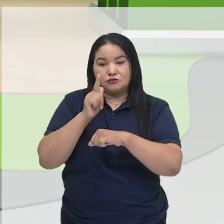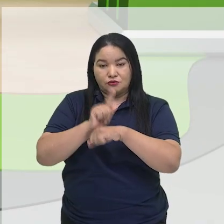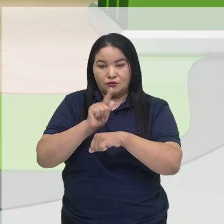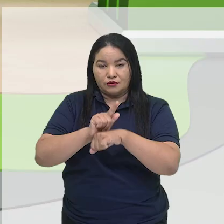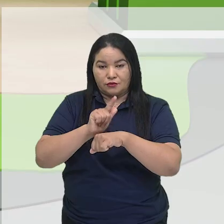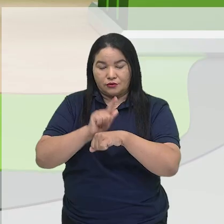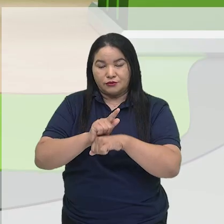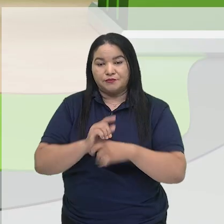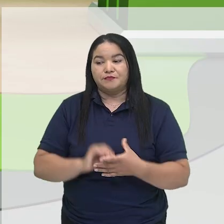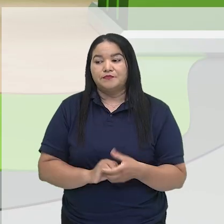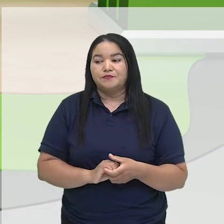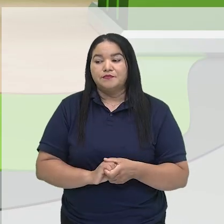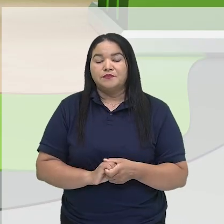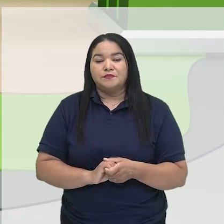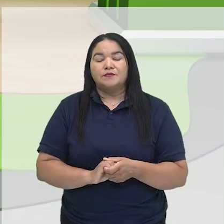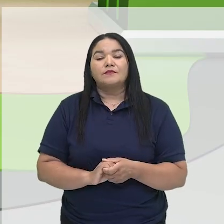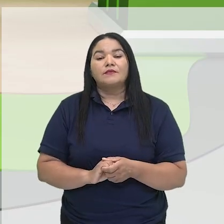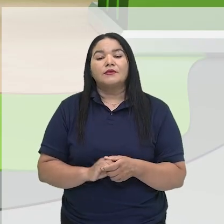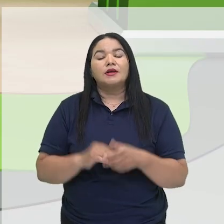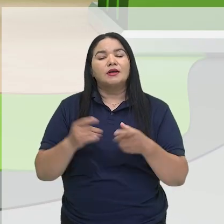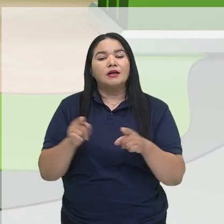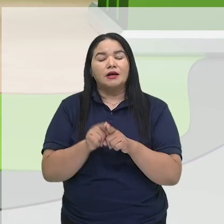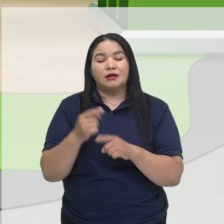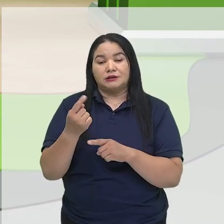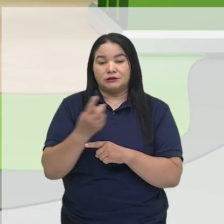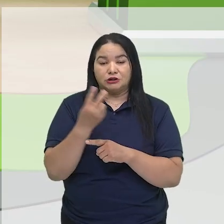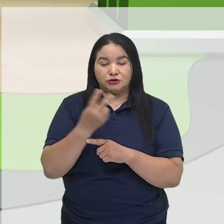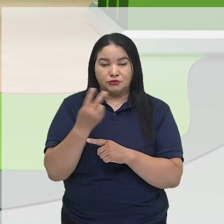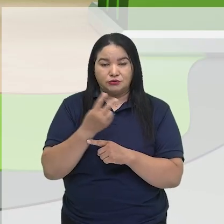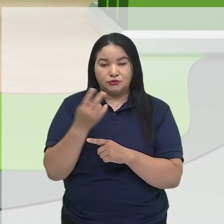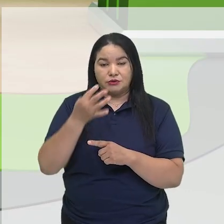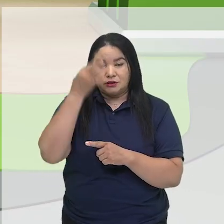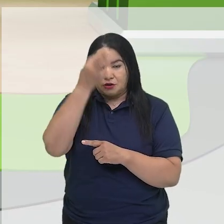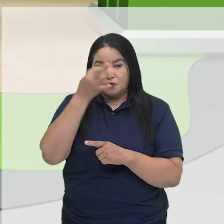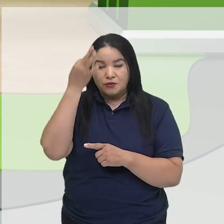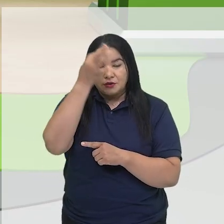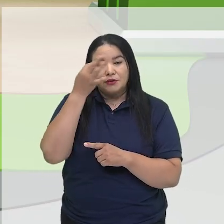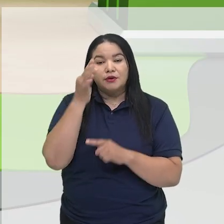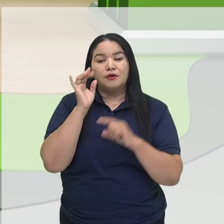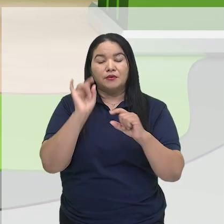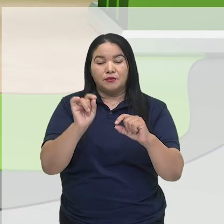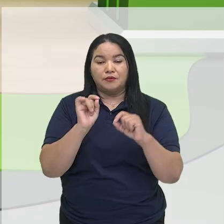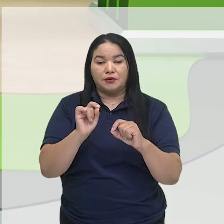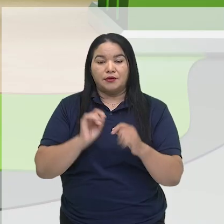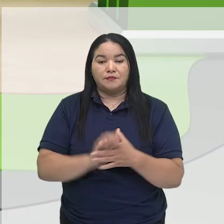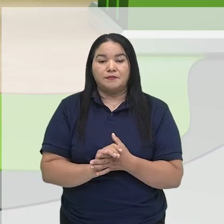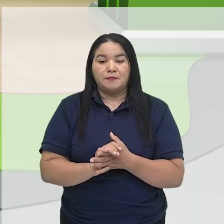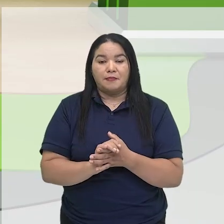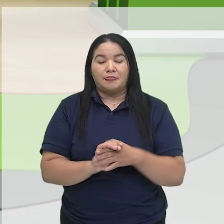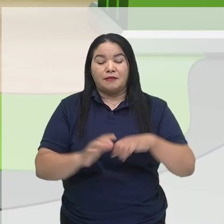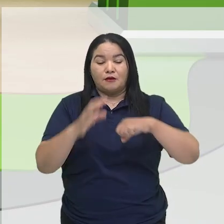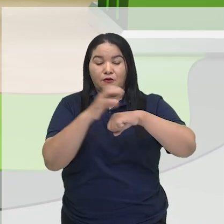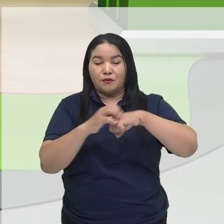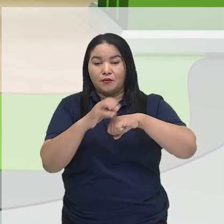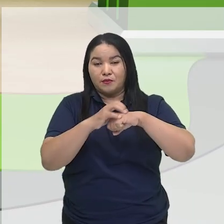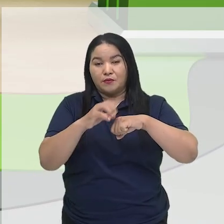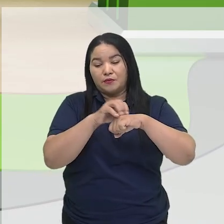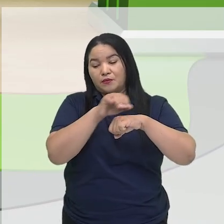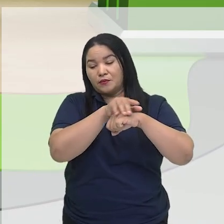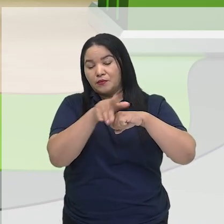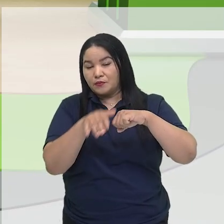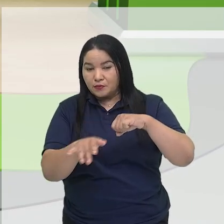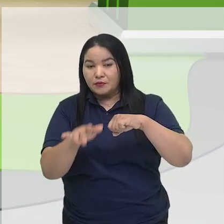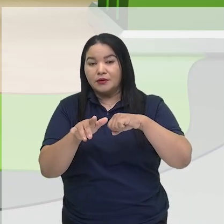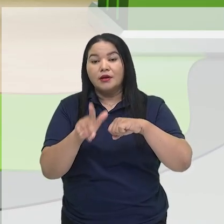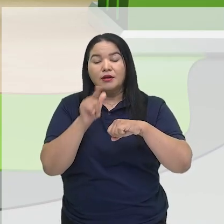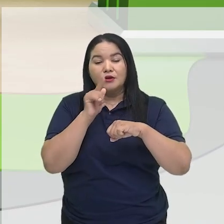certo? E qual é a segunda teoria? A teoria da erosão fluvial.